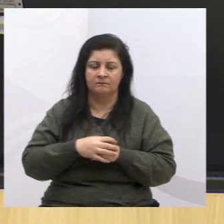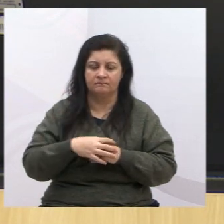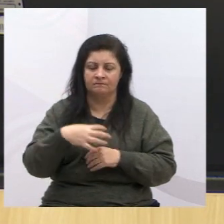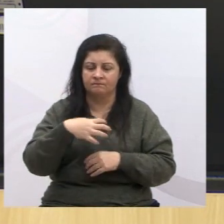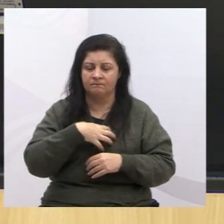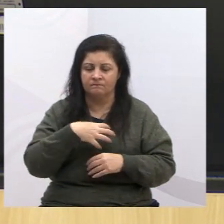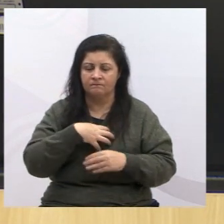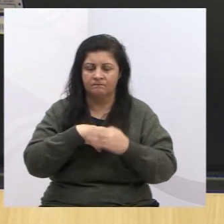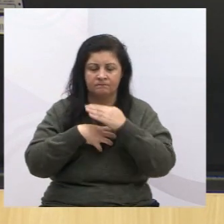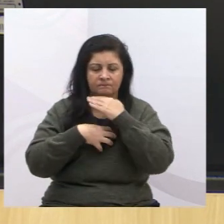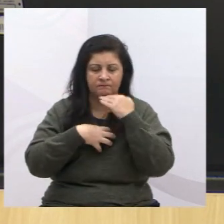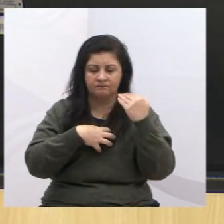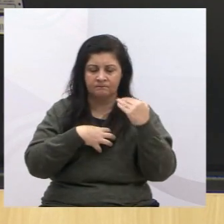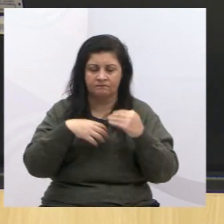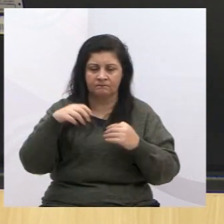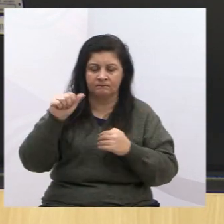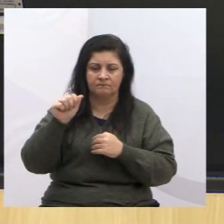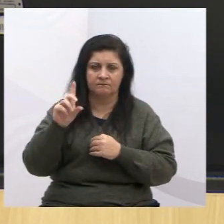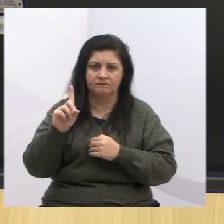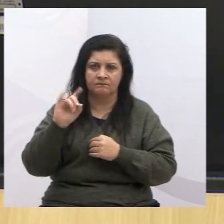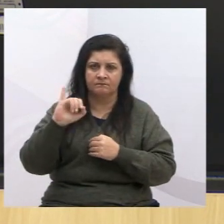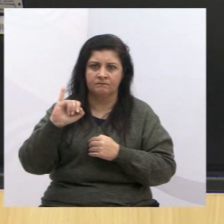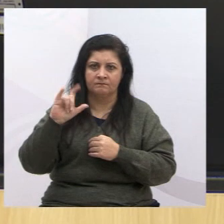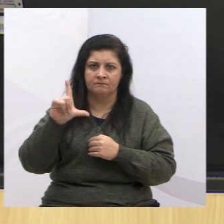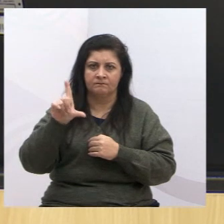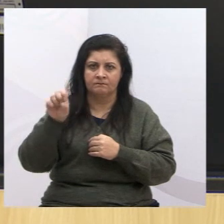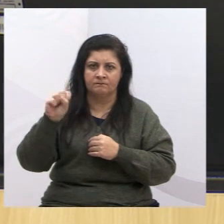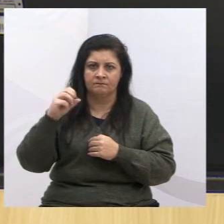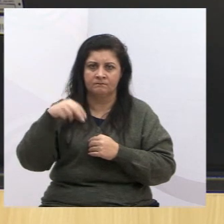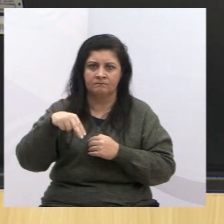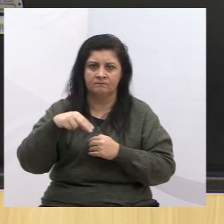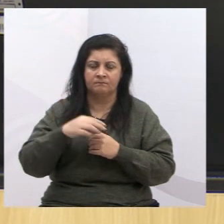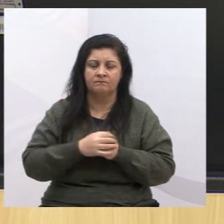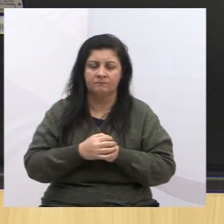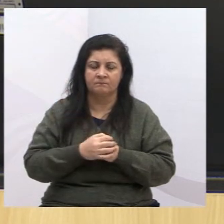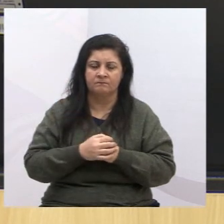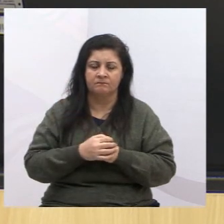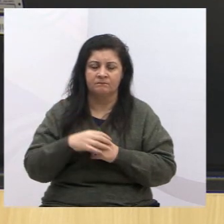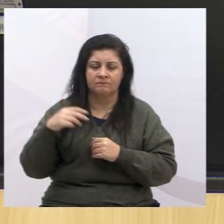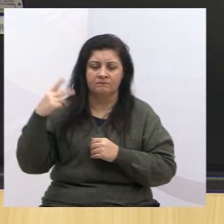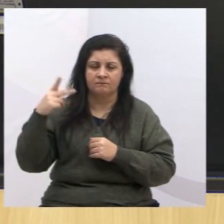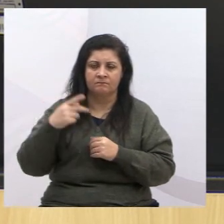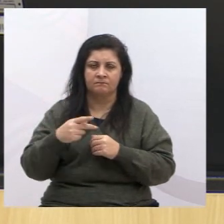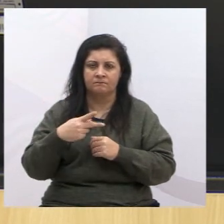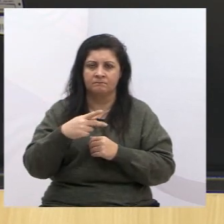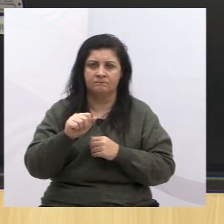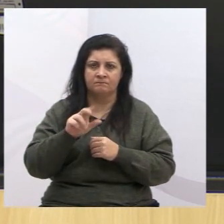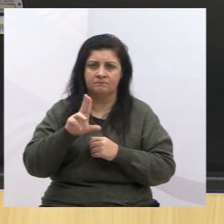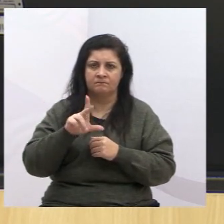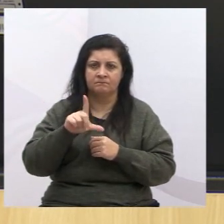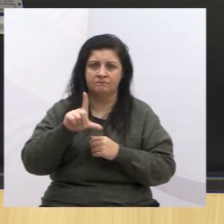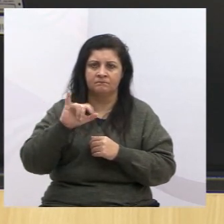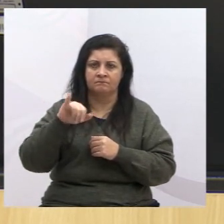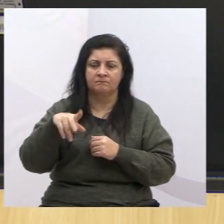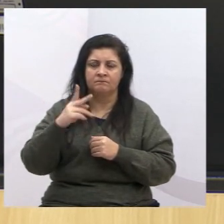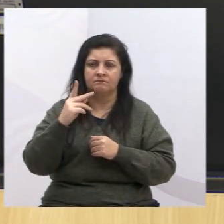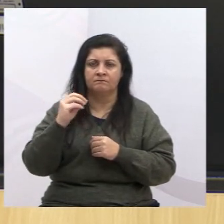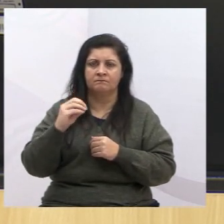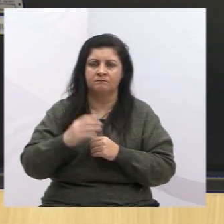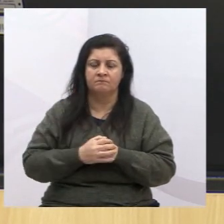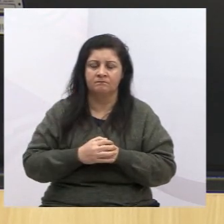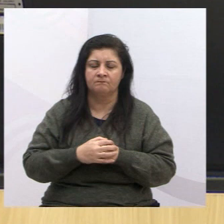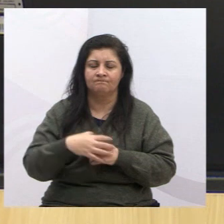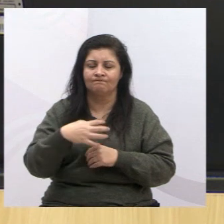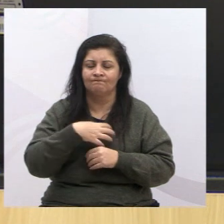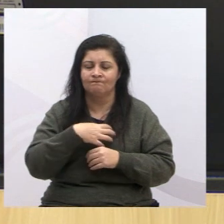Voto pelo falecimento de Adilson Lopes de Araújo. Voto formulado pelo vereador Paulinho do Esporte. Voto de